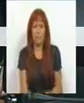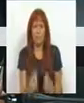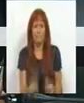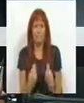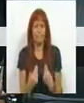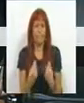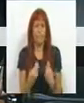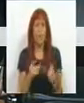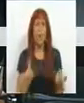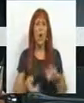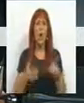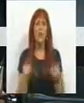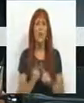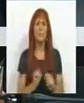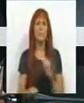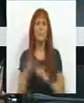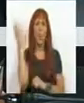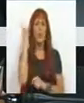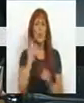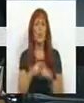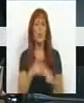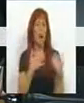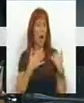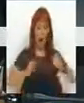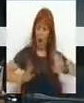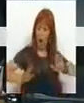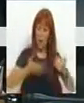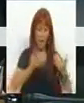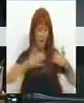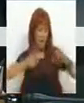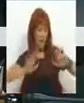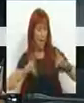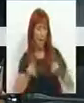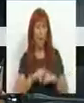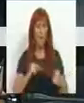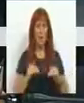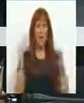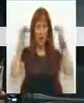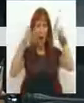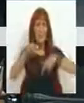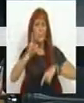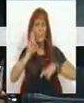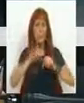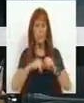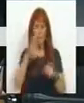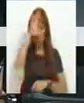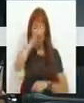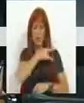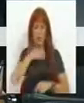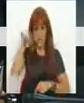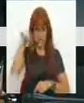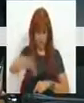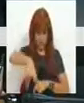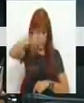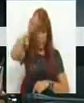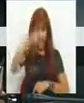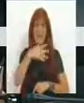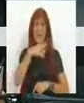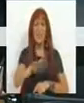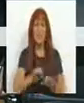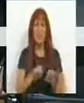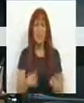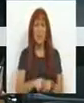extraordinária. É exatamente a sua cultura de desresponsabilização. Quando uma alta dirigente do Ministério da Saúde, nomeada por si, faz uma